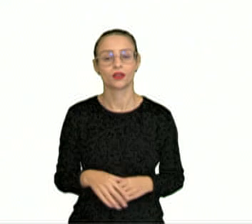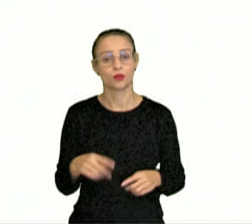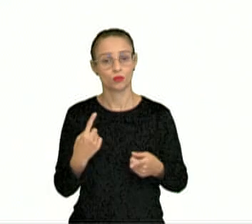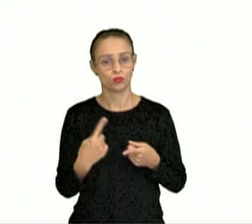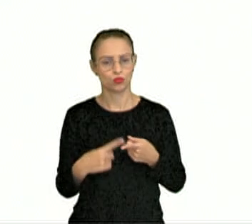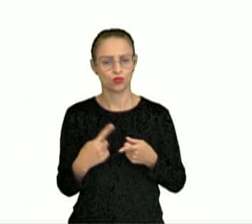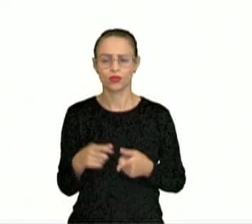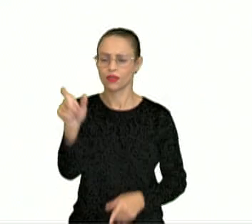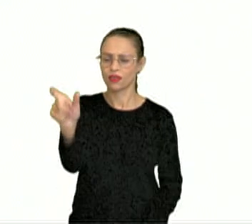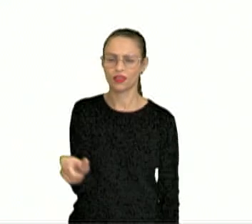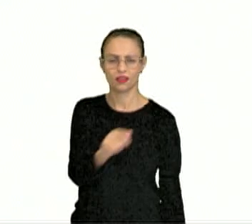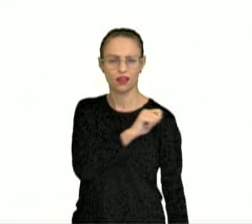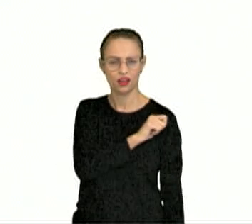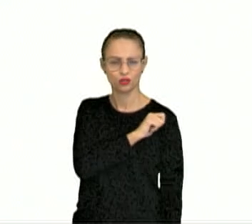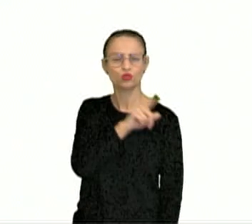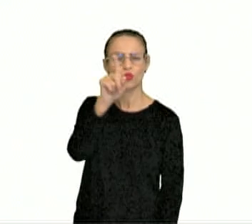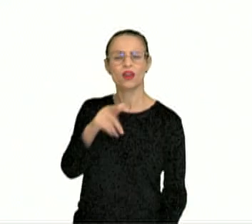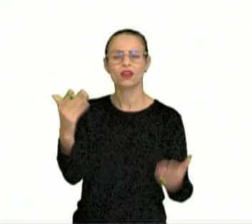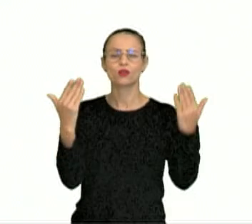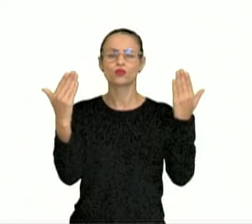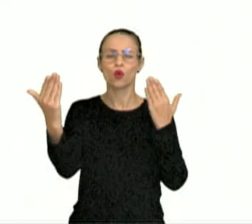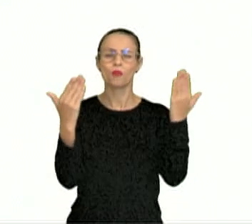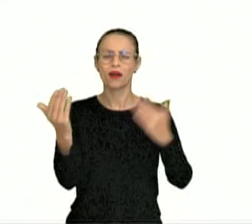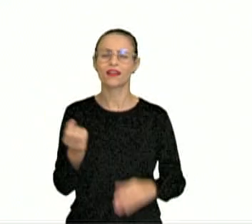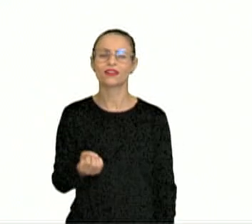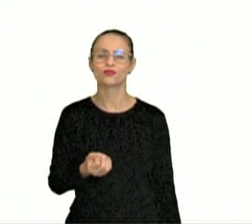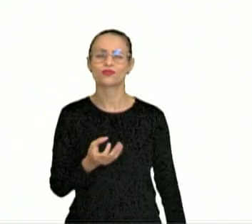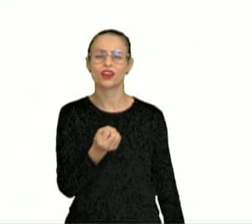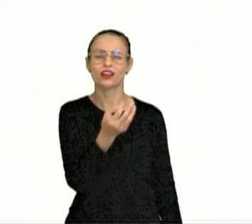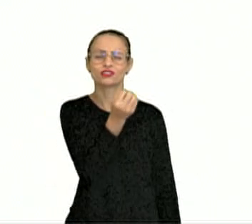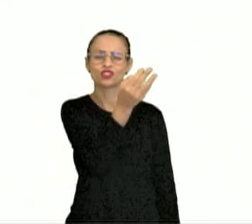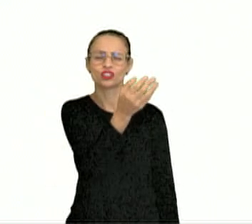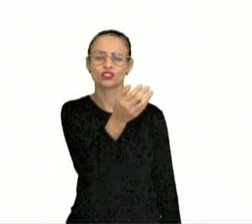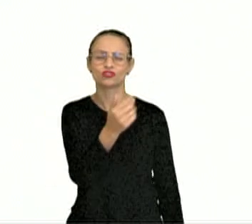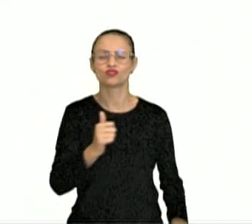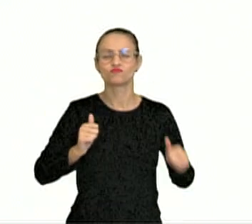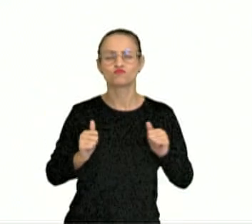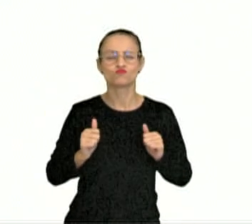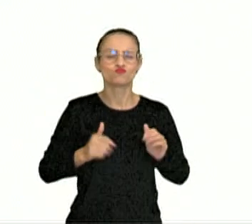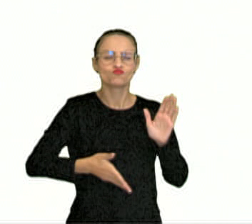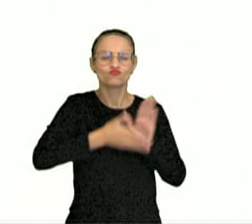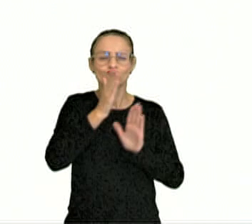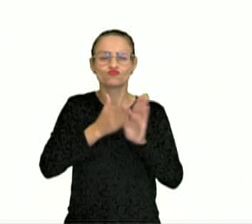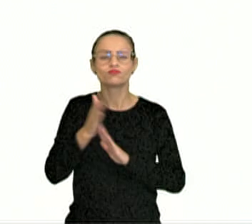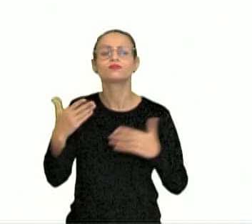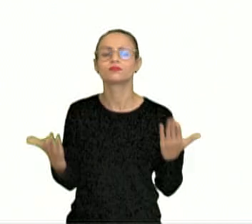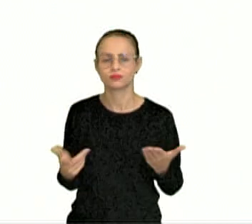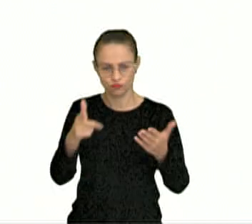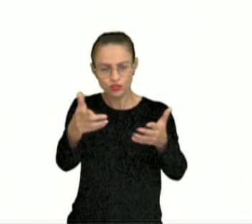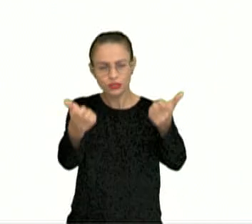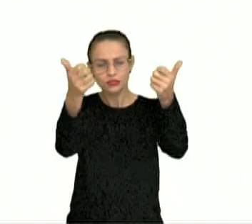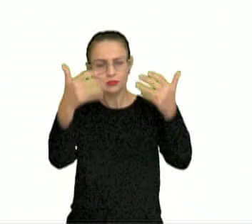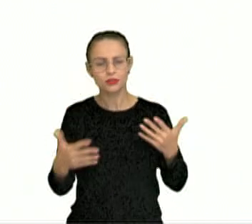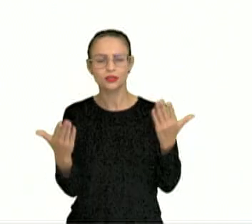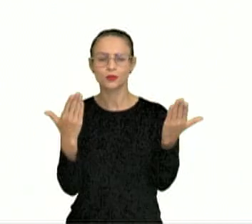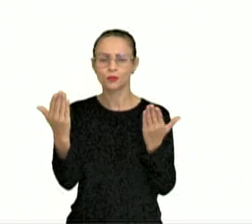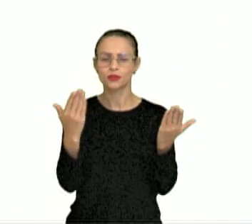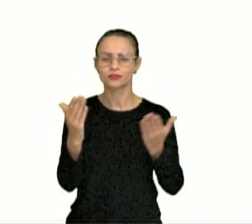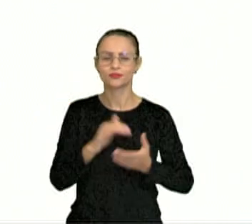um estudante pode ser comparado a um viajante, segundo a autora? Explique essa